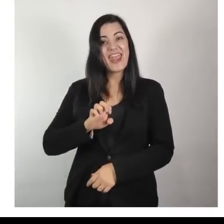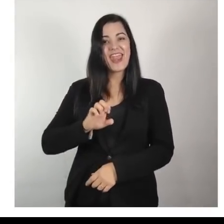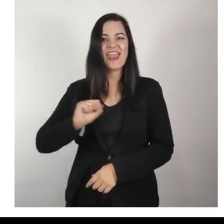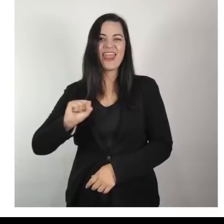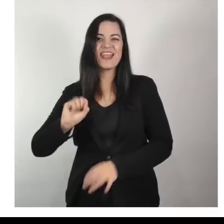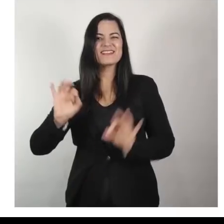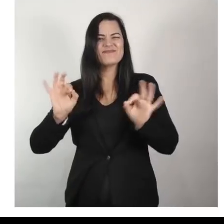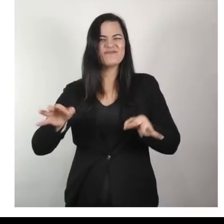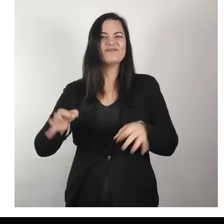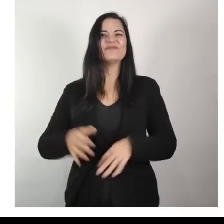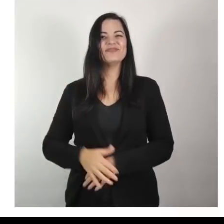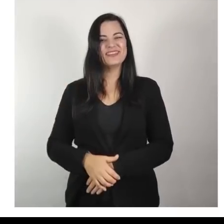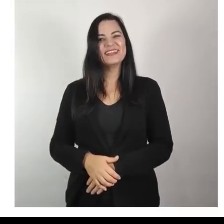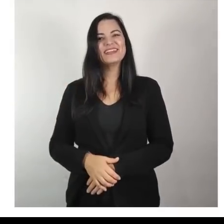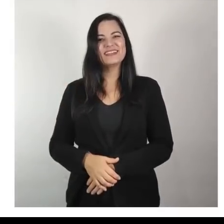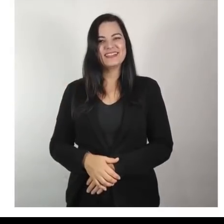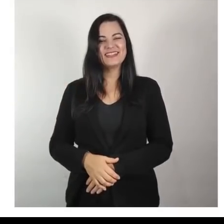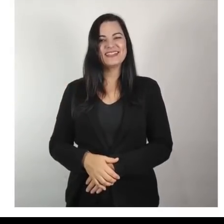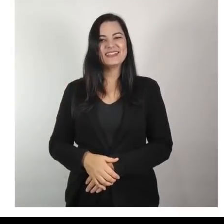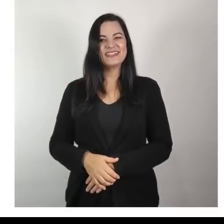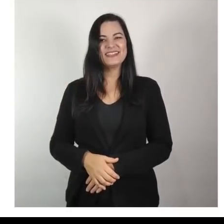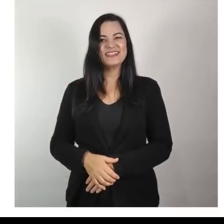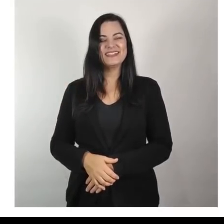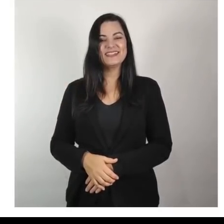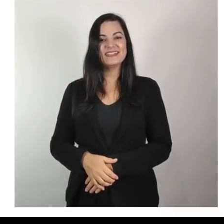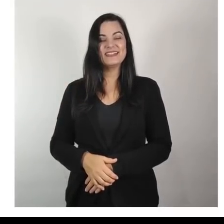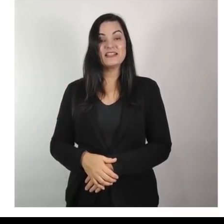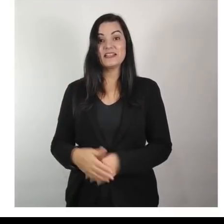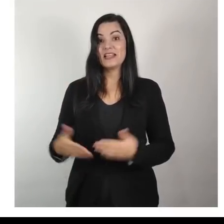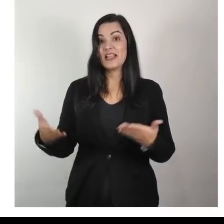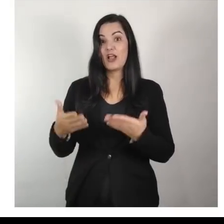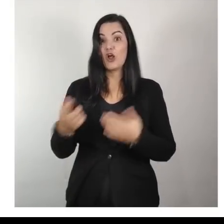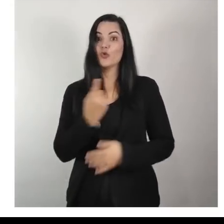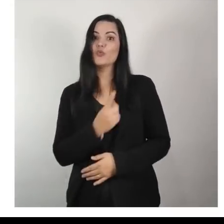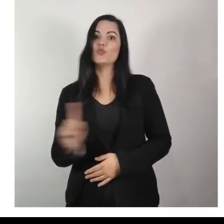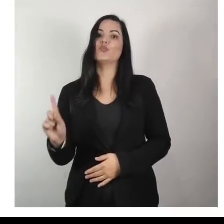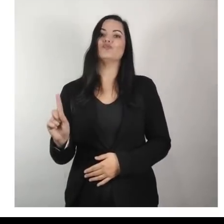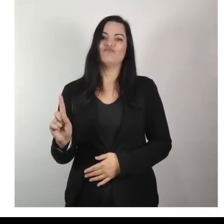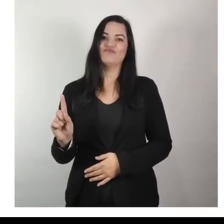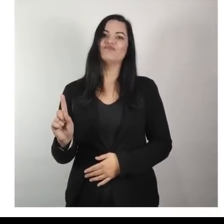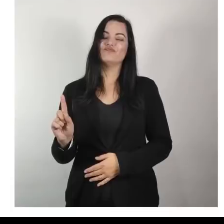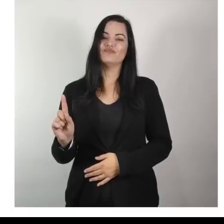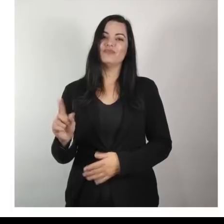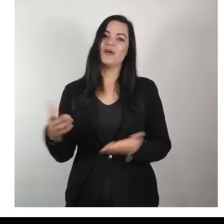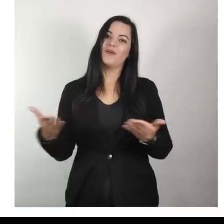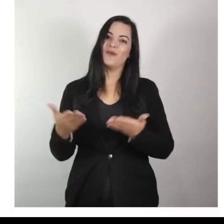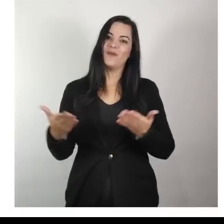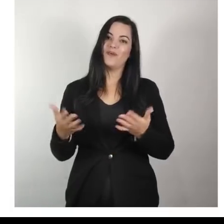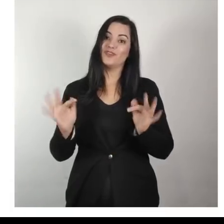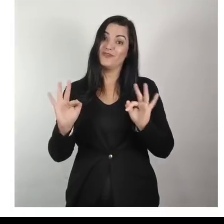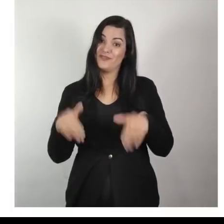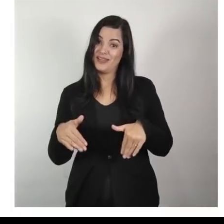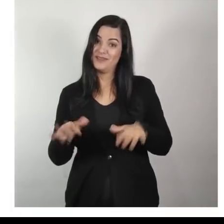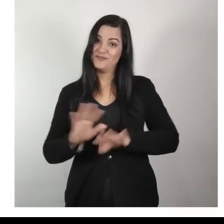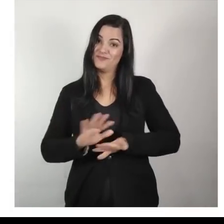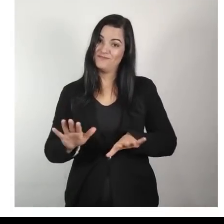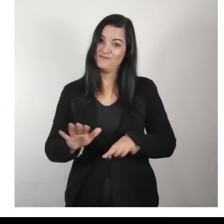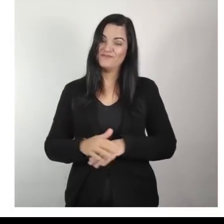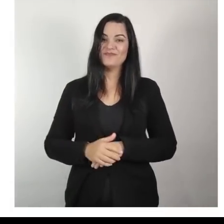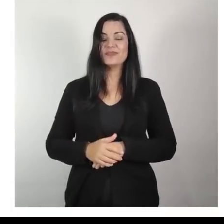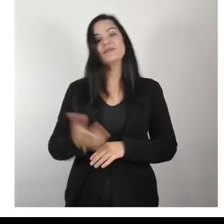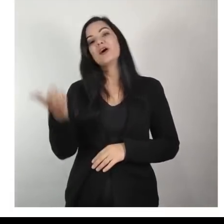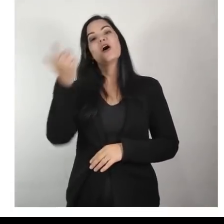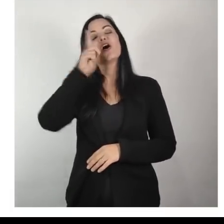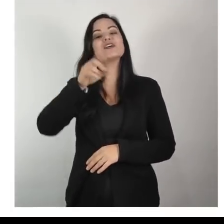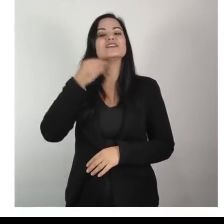Isso, ES, Espírito Santo. Agora eu vou fazer a última, tá bom? De hoje, para a gente